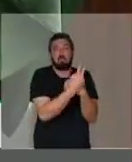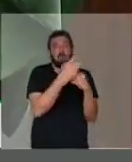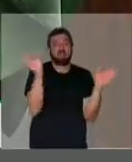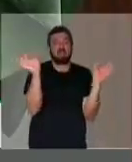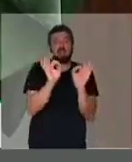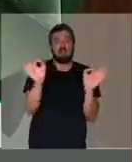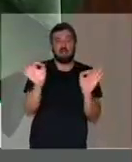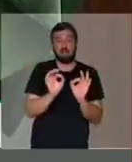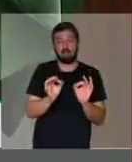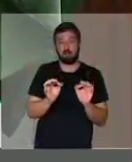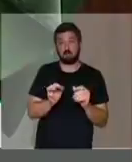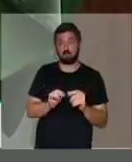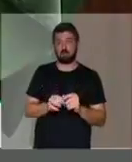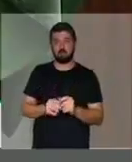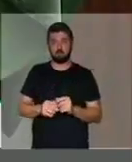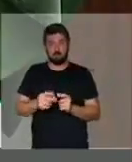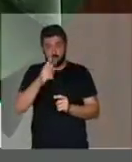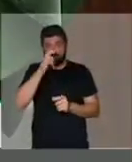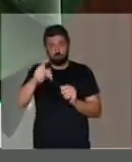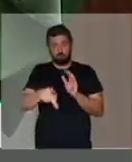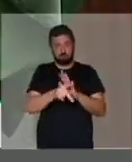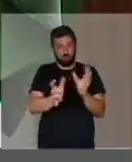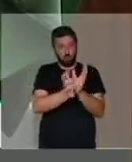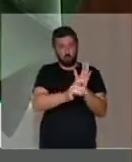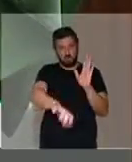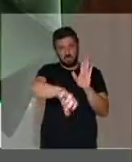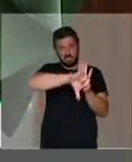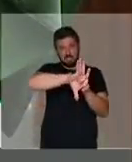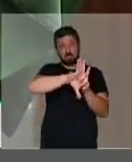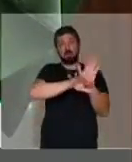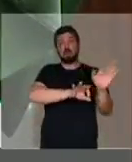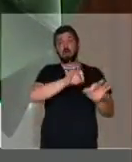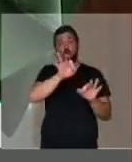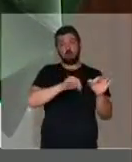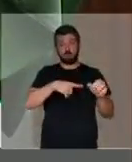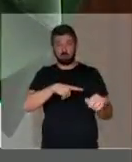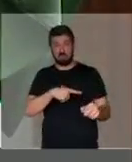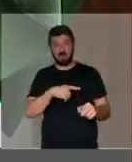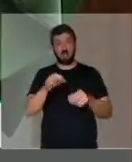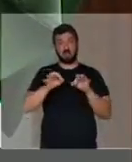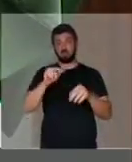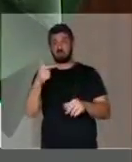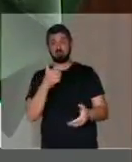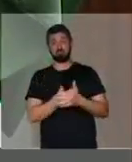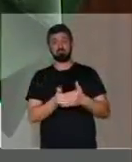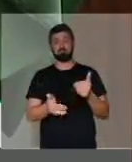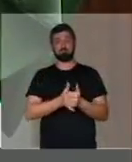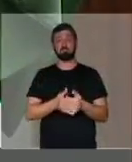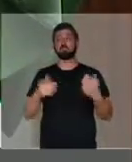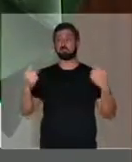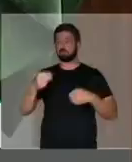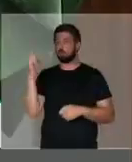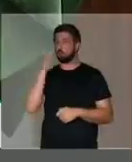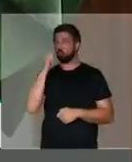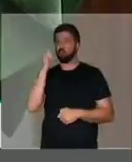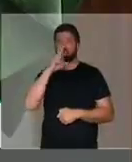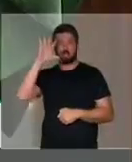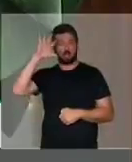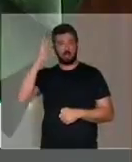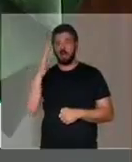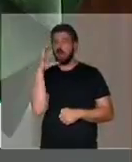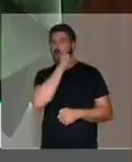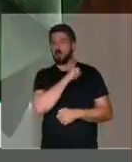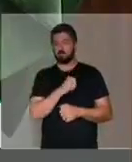desprotegida. Essa força intolerável do crime, organizado ou não, exige medidas urgentes como